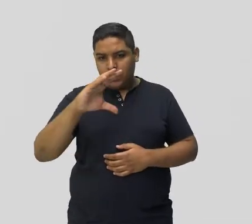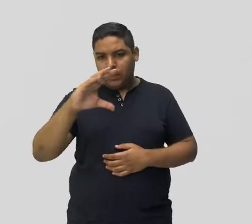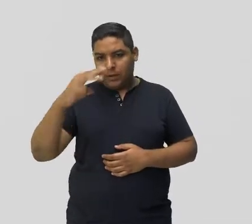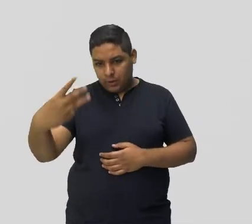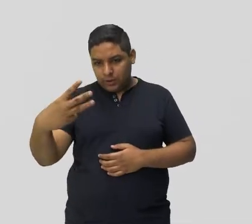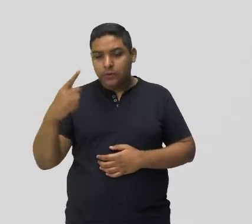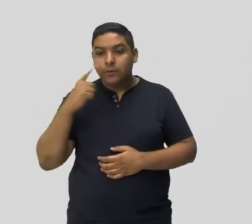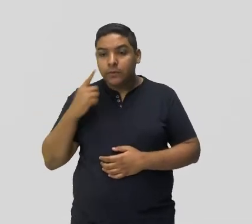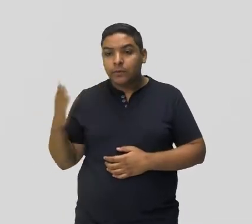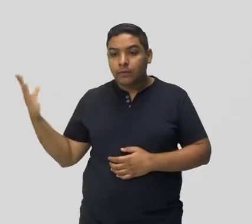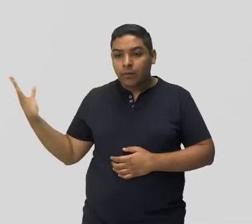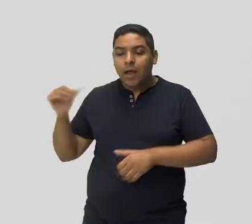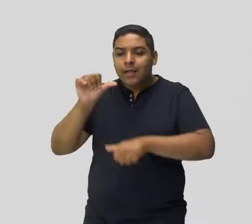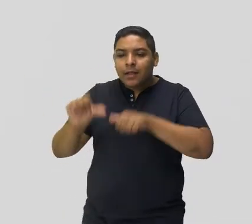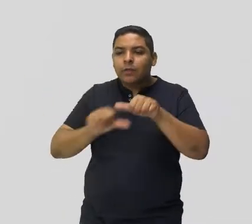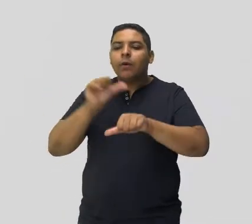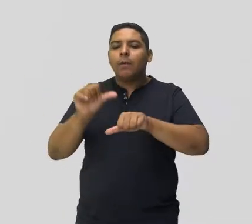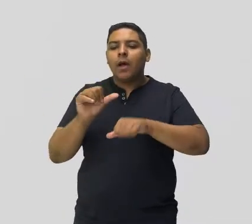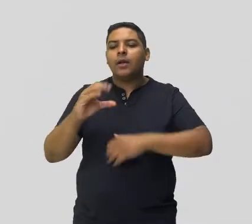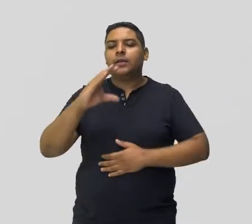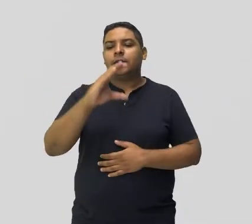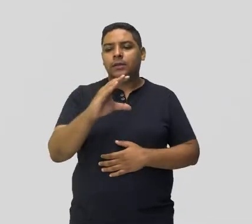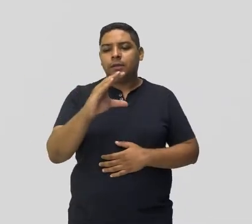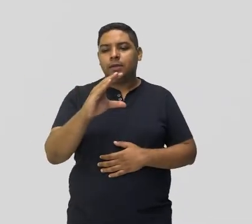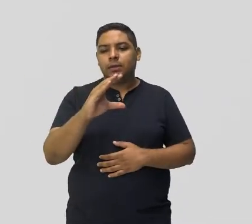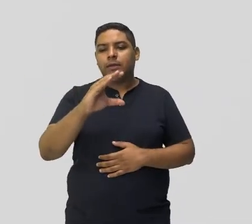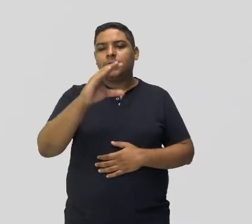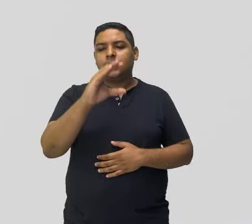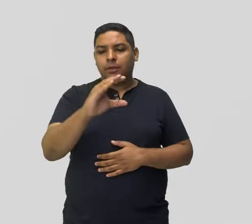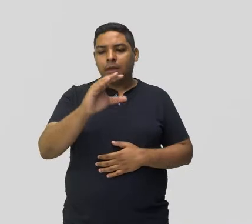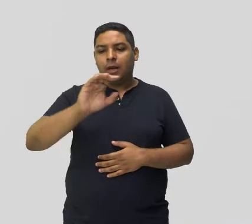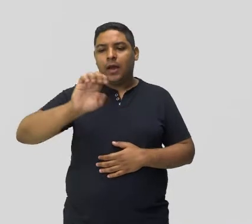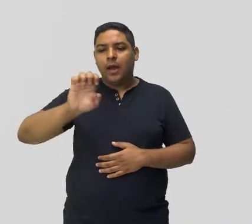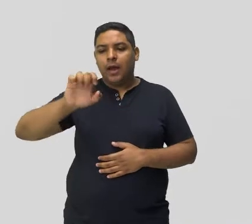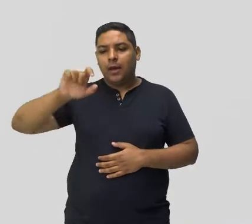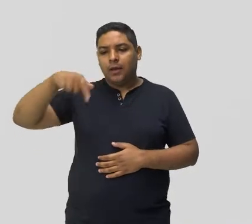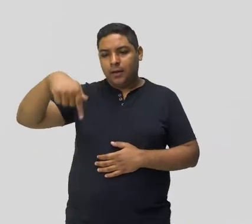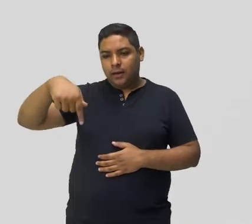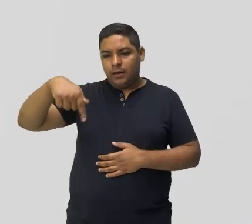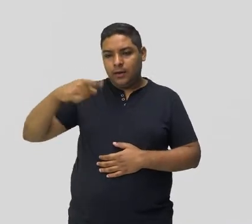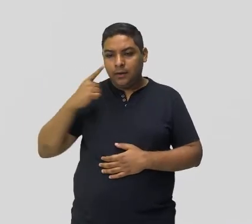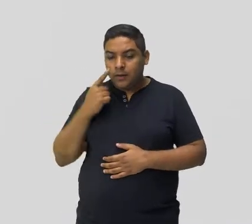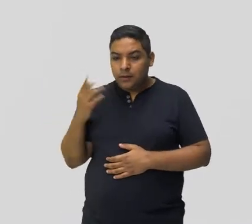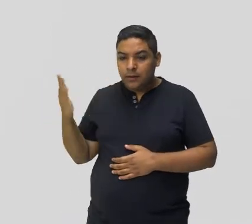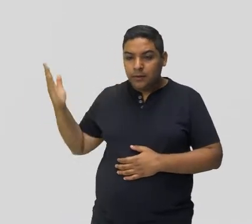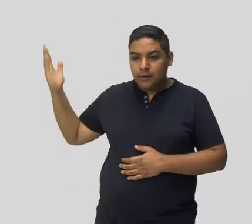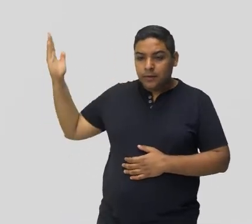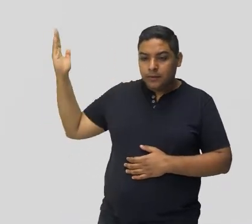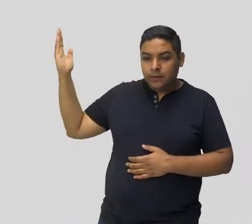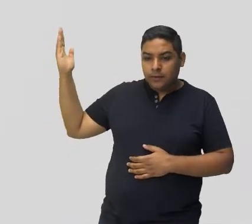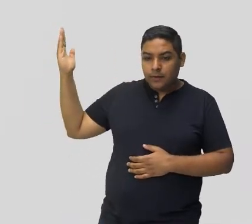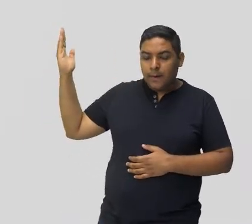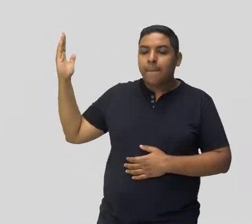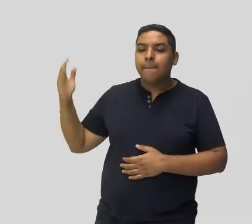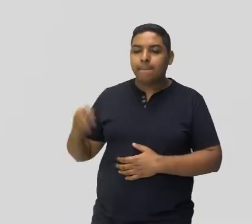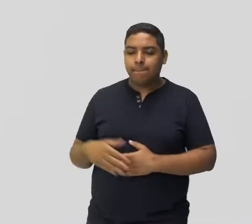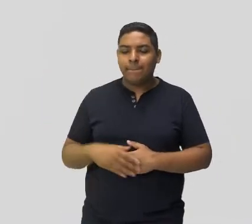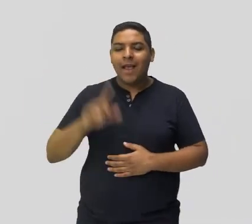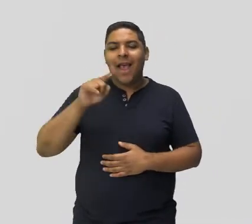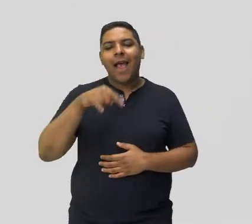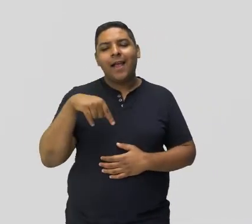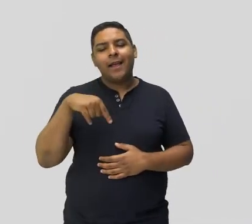um capacitor que nós vamos chamar de capacitor equivalente, tá certo? Então, esse é o nosso